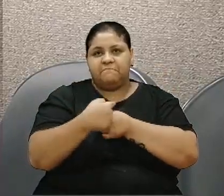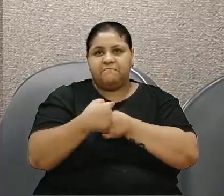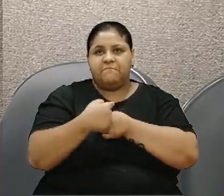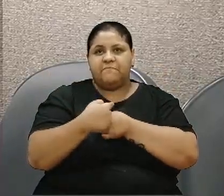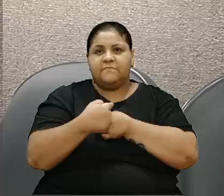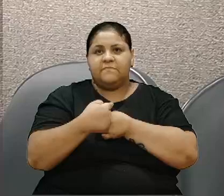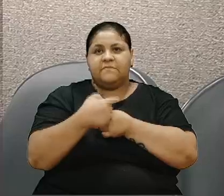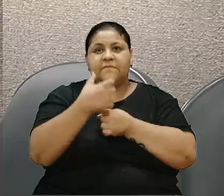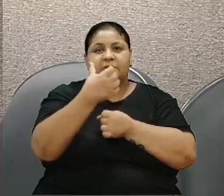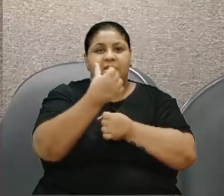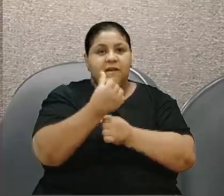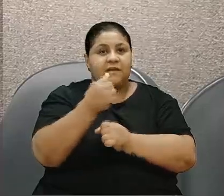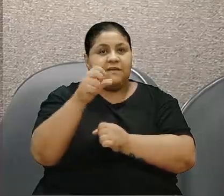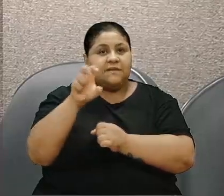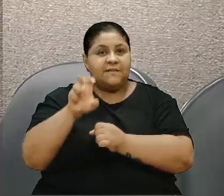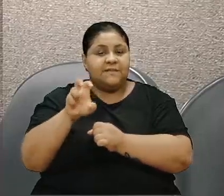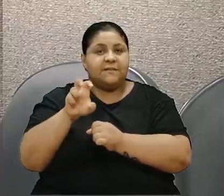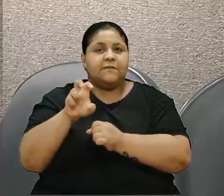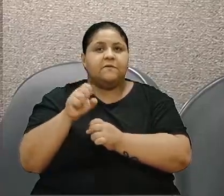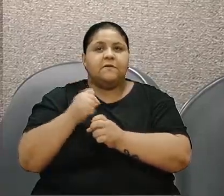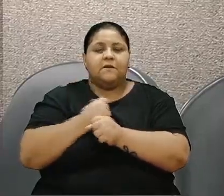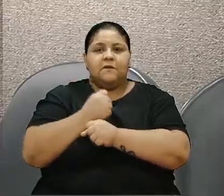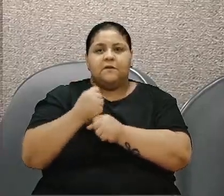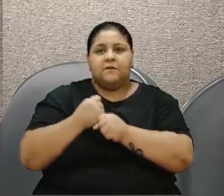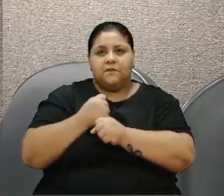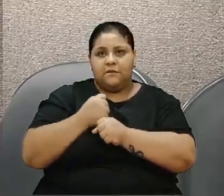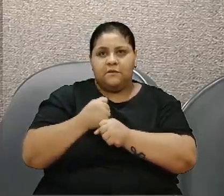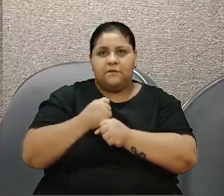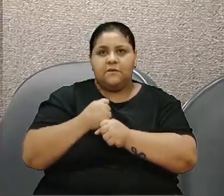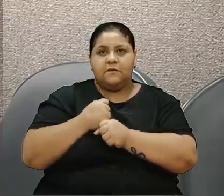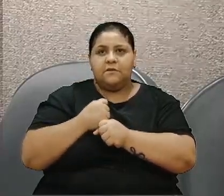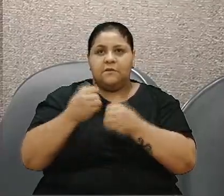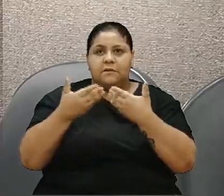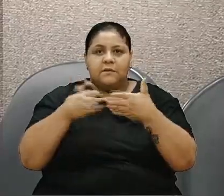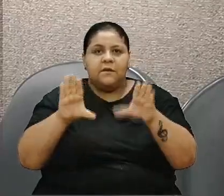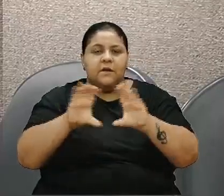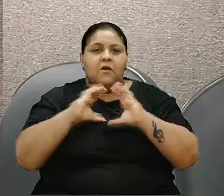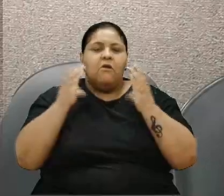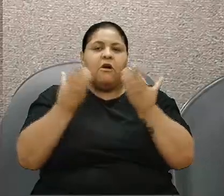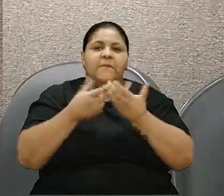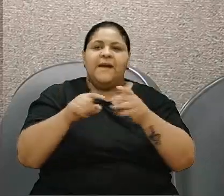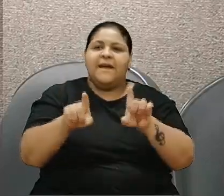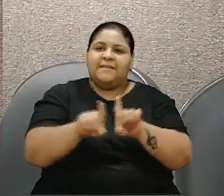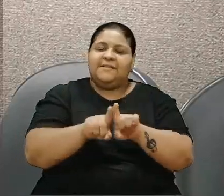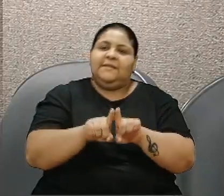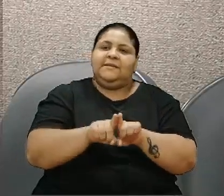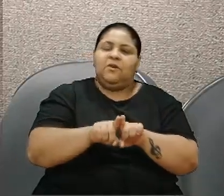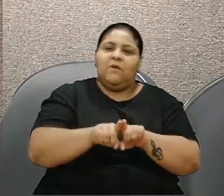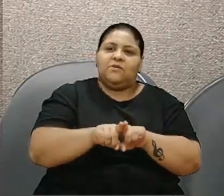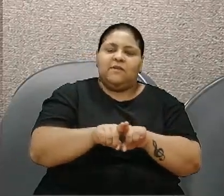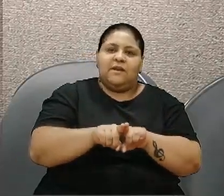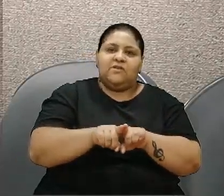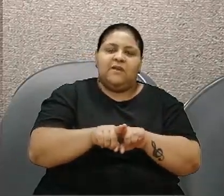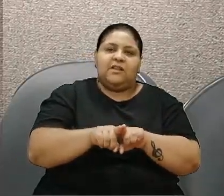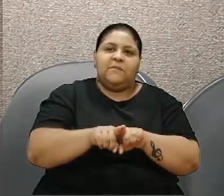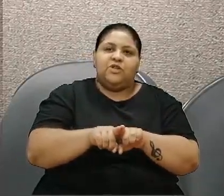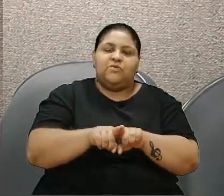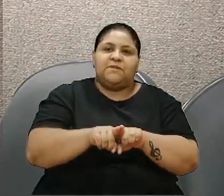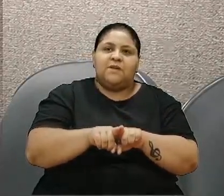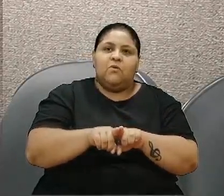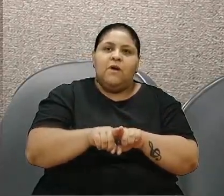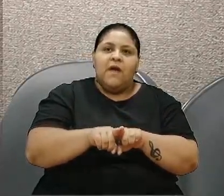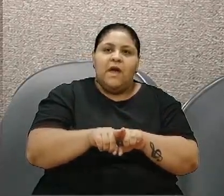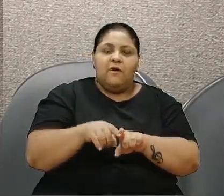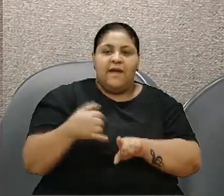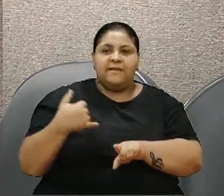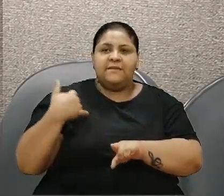há 65 anos, né? E aí vai estar aberta a comunidade, para que a comunidade possa ir lá, visitar, entender, conhecer, e que também possa fazer,